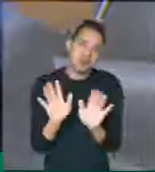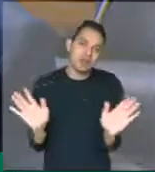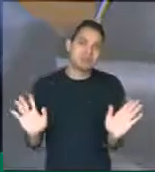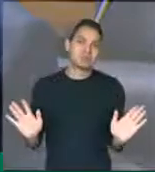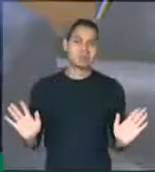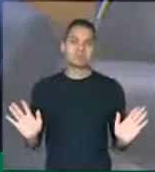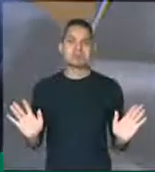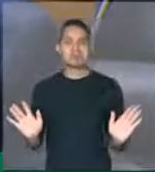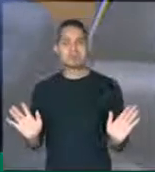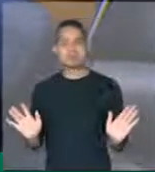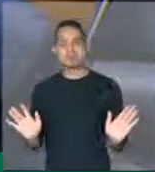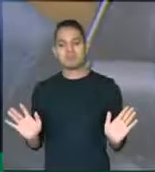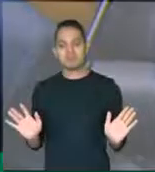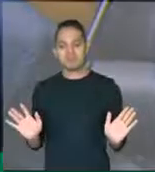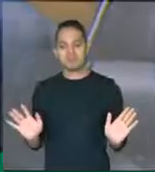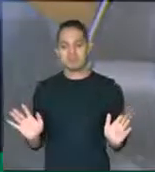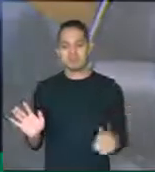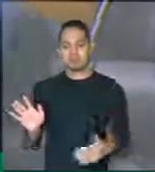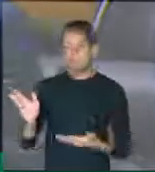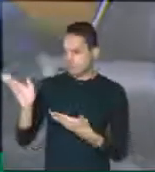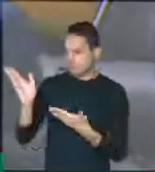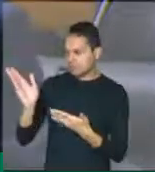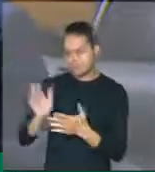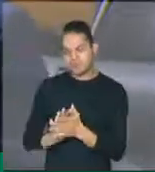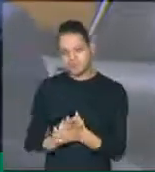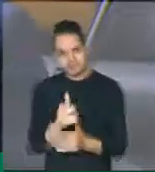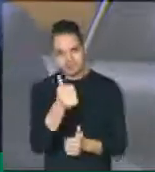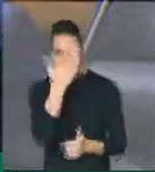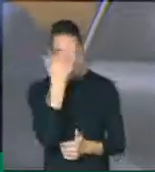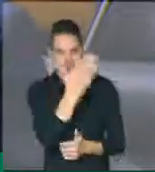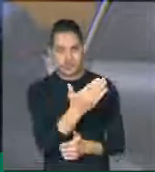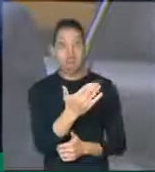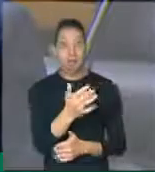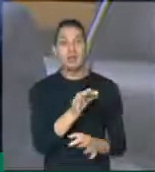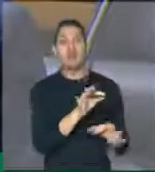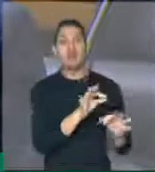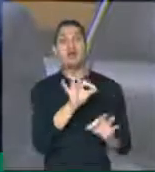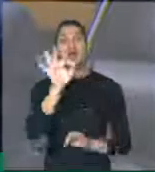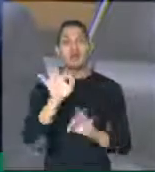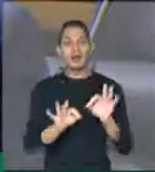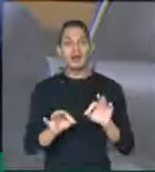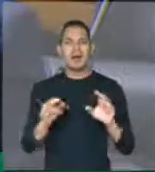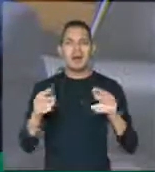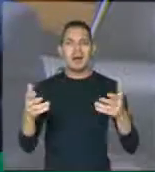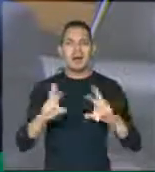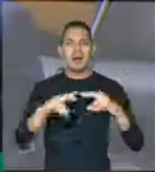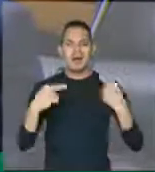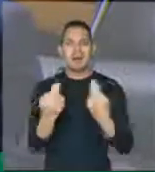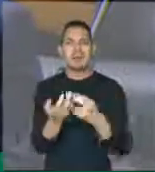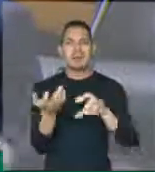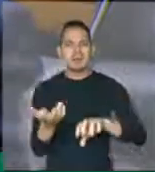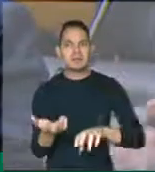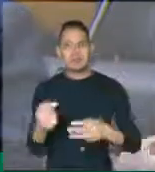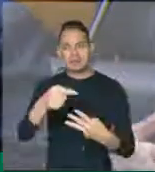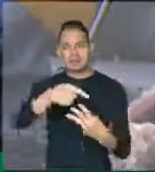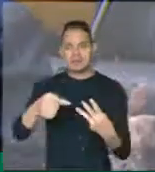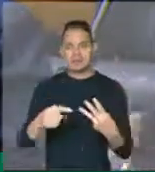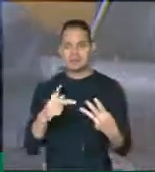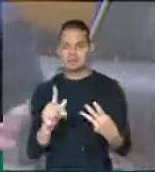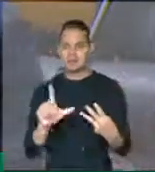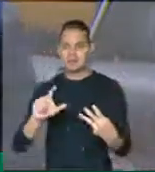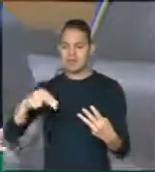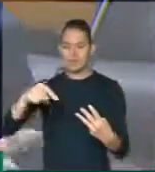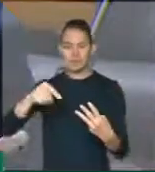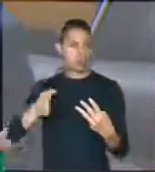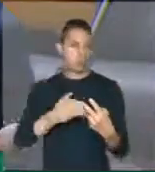Como o senhor preferir. Líder Paulo. Tá, obrigado. Bom, senhor presidente, questão de ordem. Estamos aqui numa sessão do Congresso para analisar três PLNs. Um acaba de ser